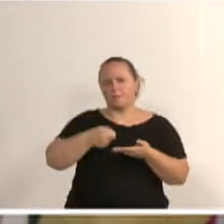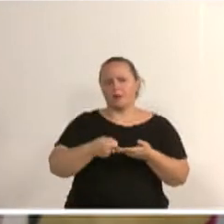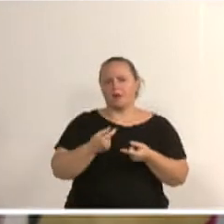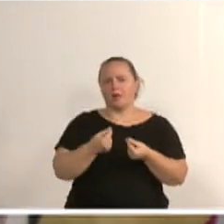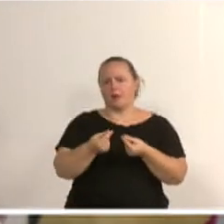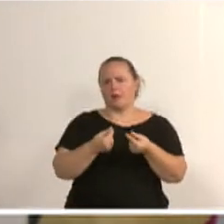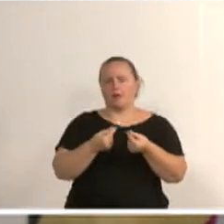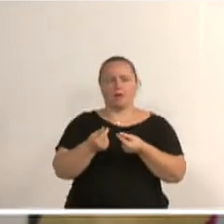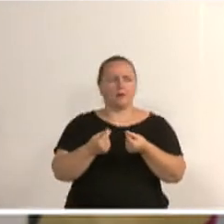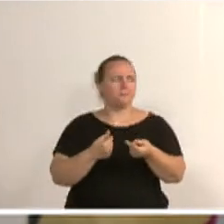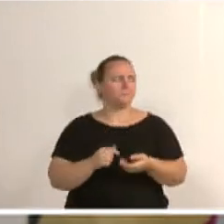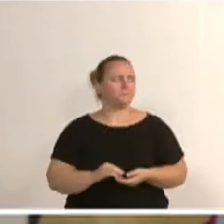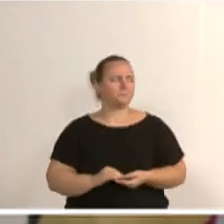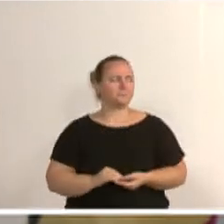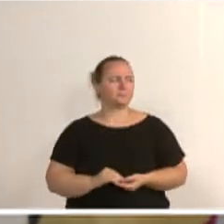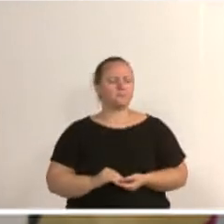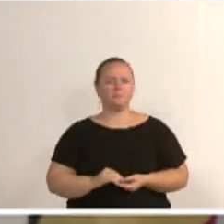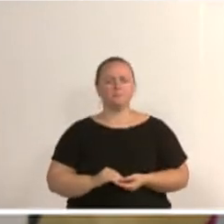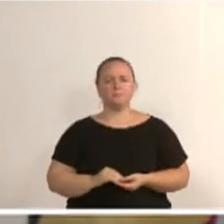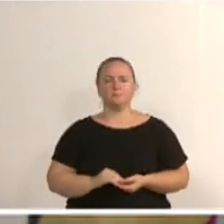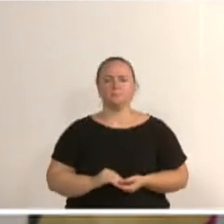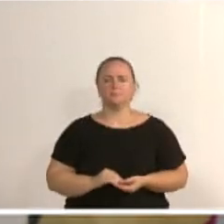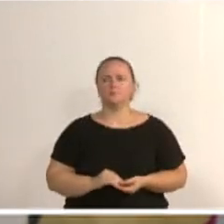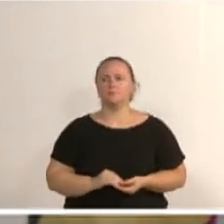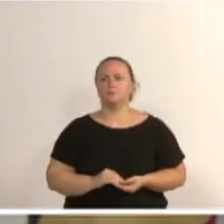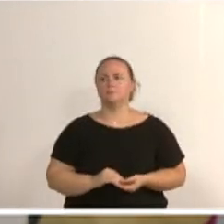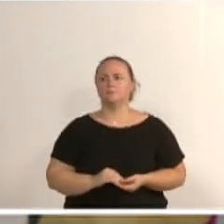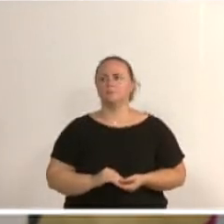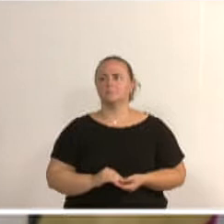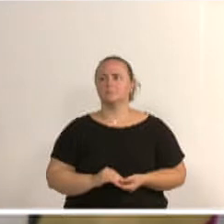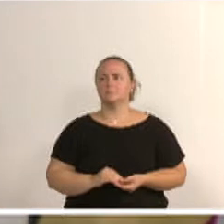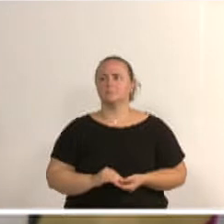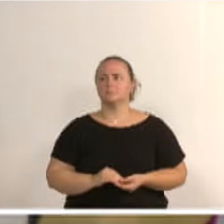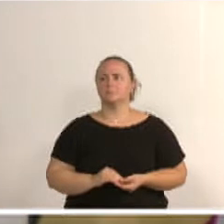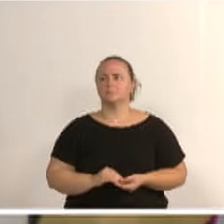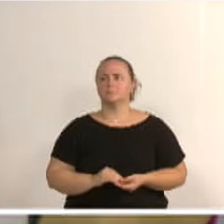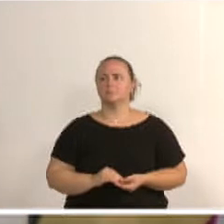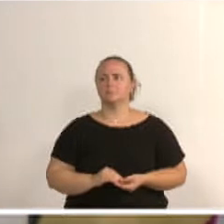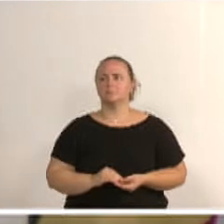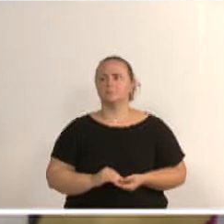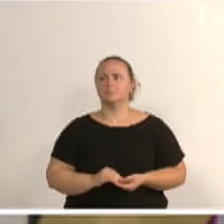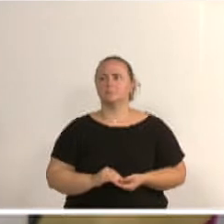E vai acabar se pagando a passagem. Eu acho assim, ó, é